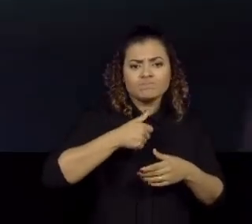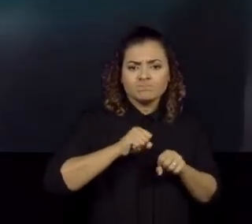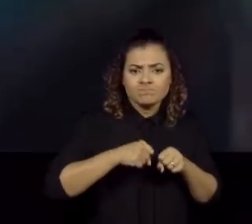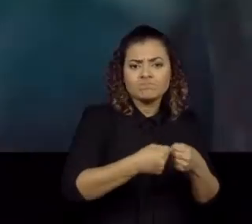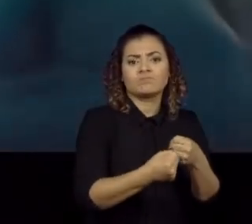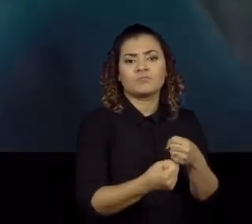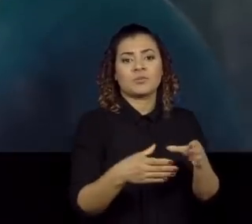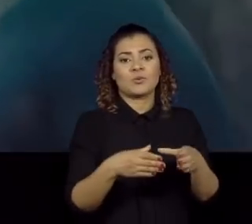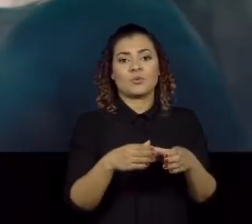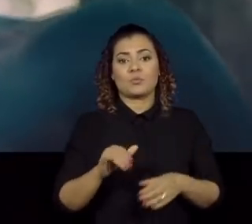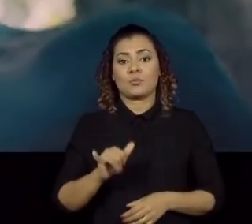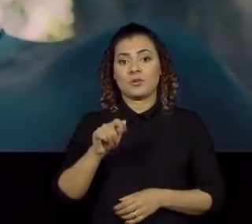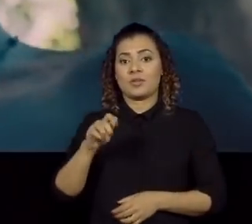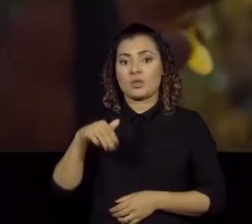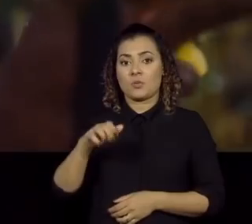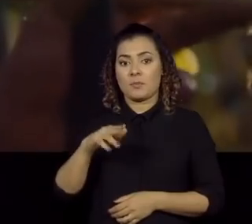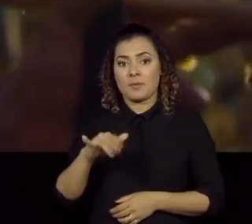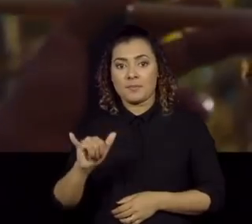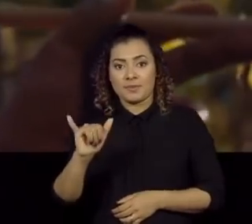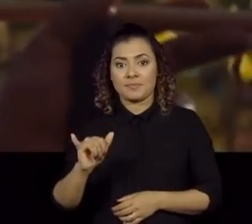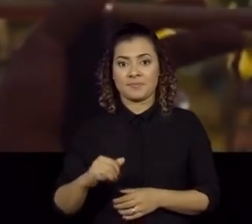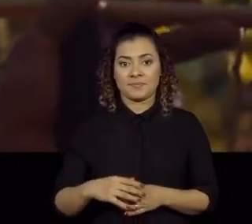povo Yanomami.